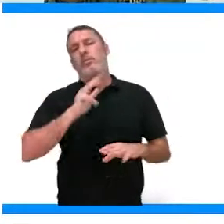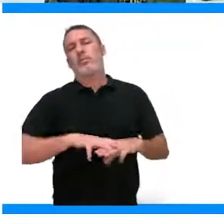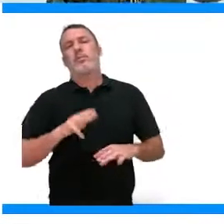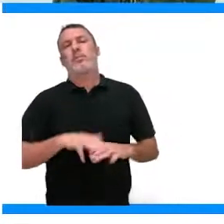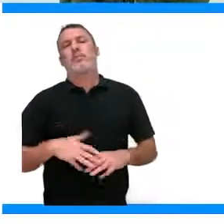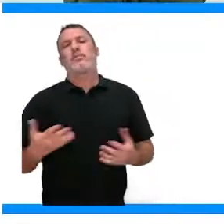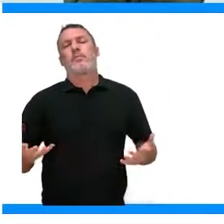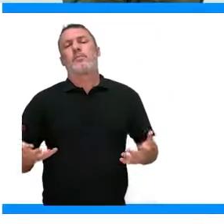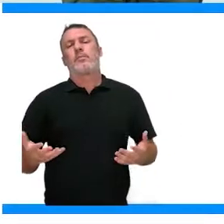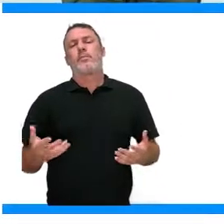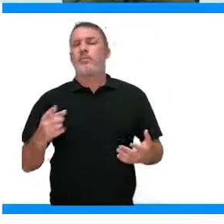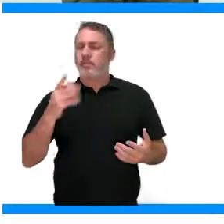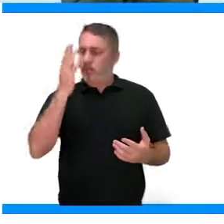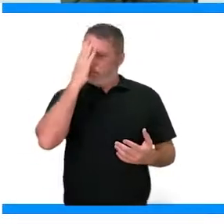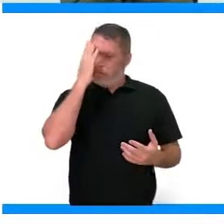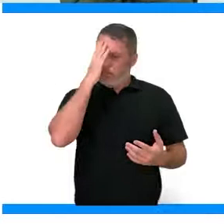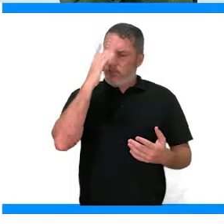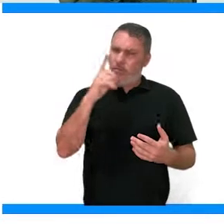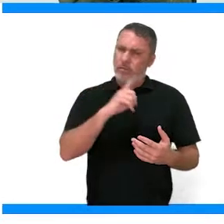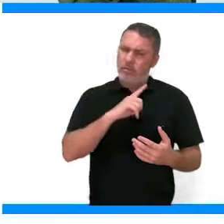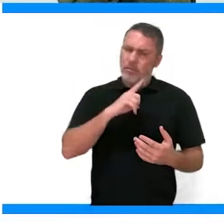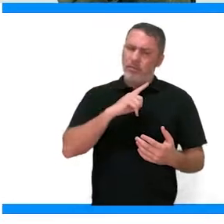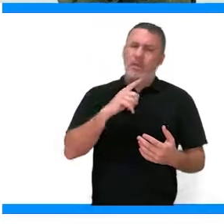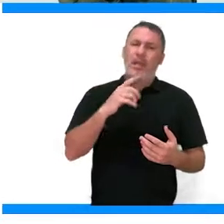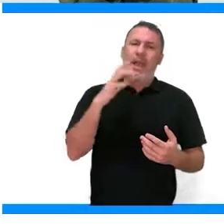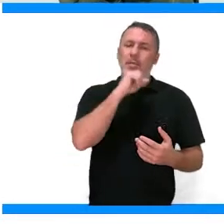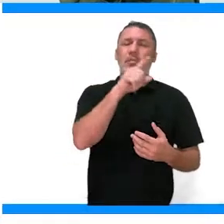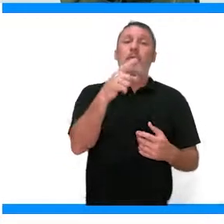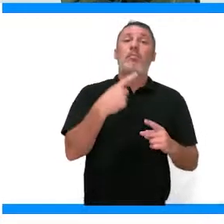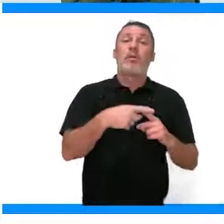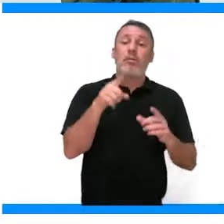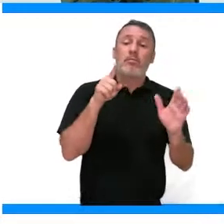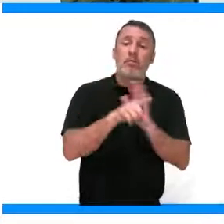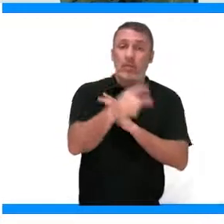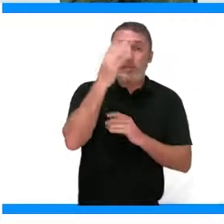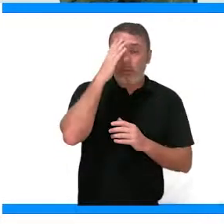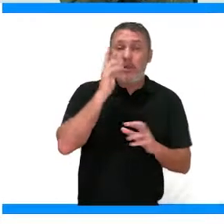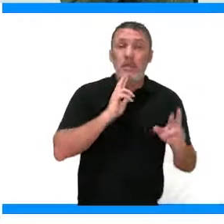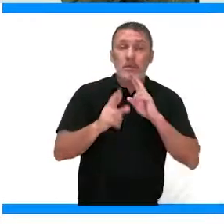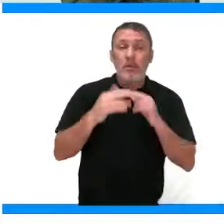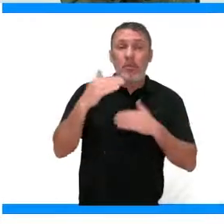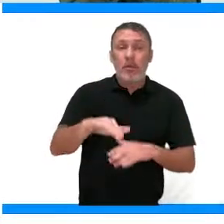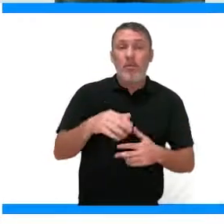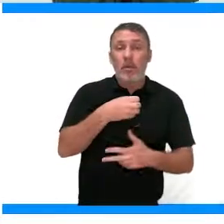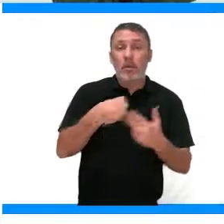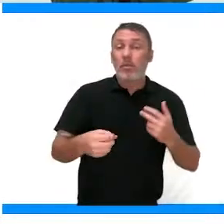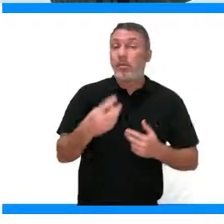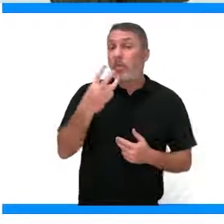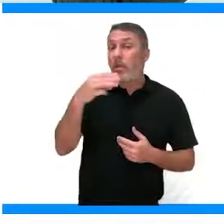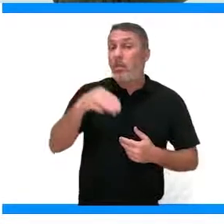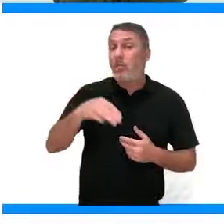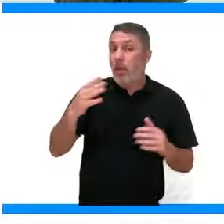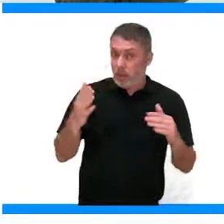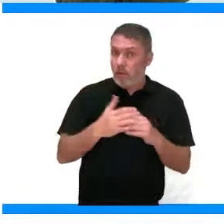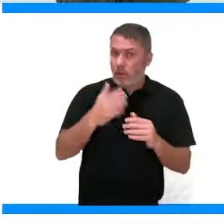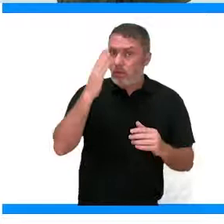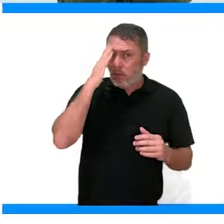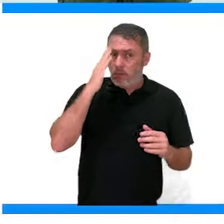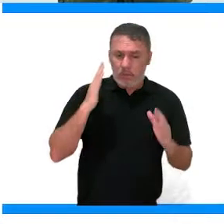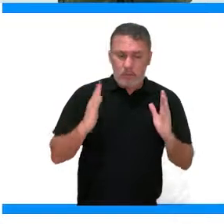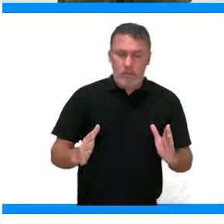hacker, gastar os seus preciosos 3 minutos que você tem para fazer essa questão, gastar seus